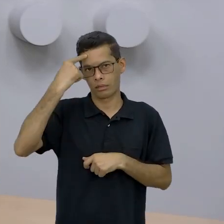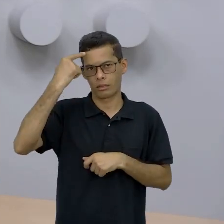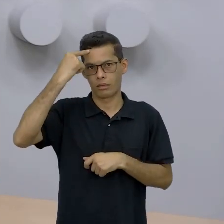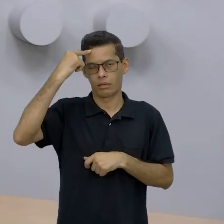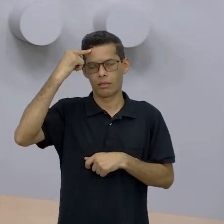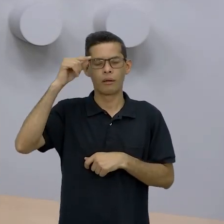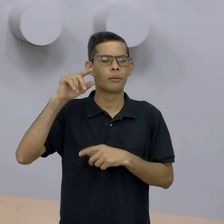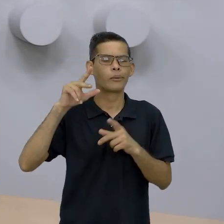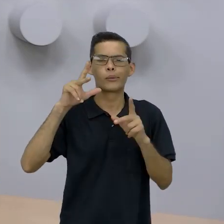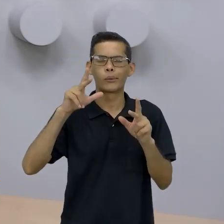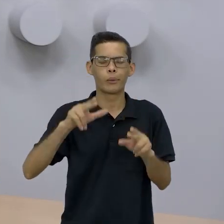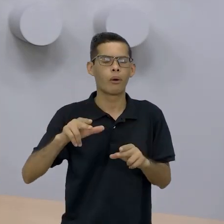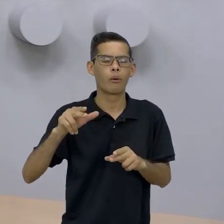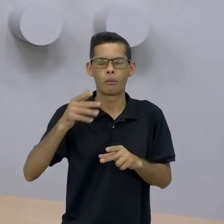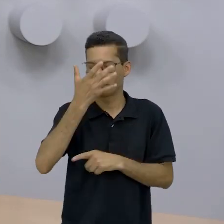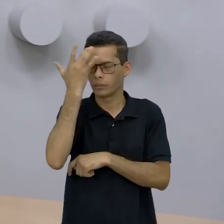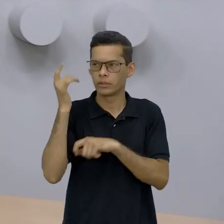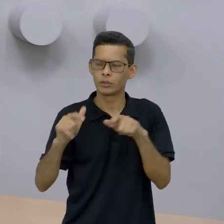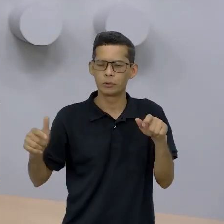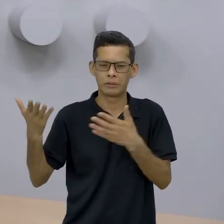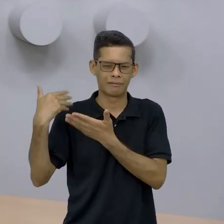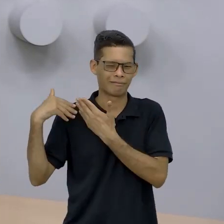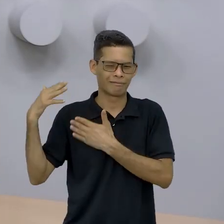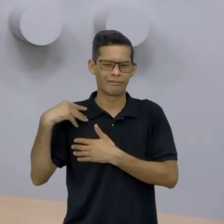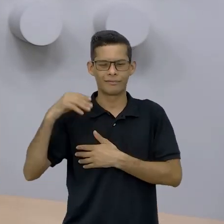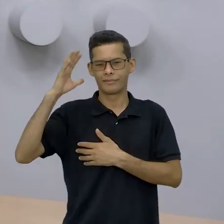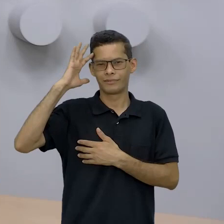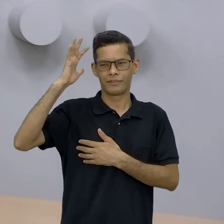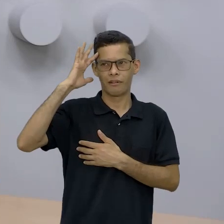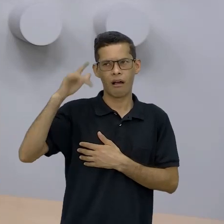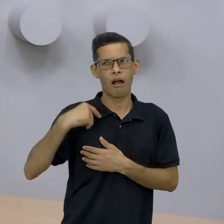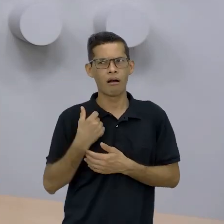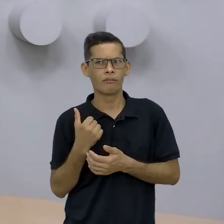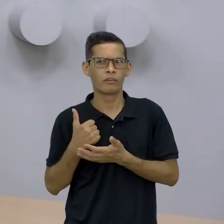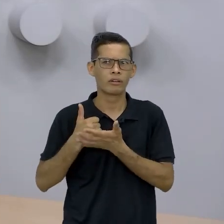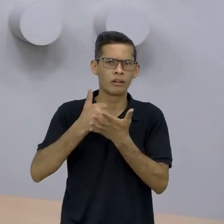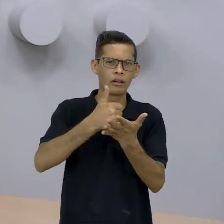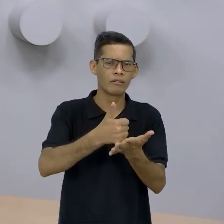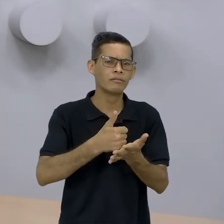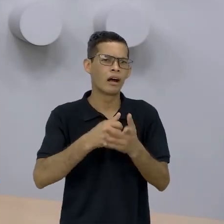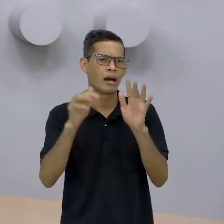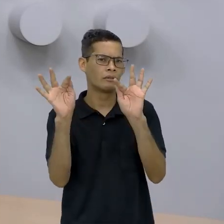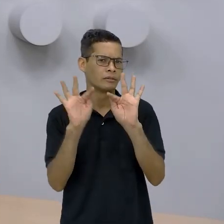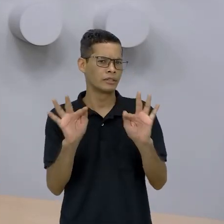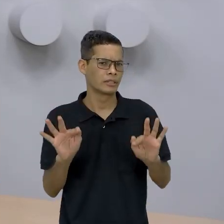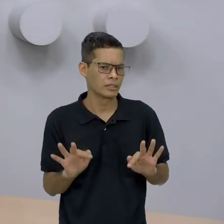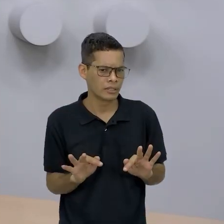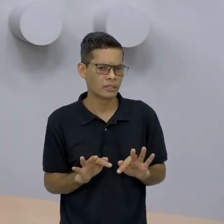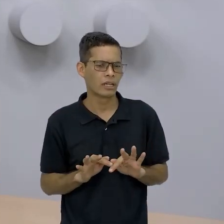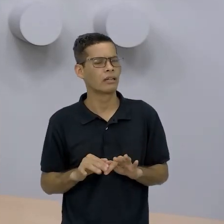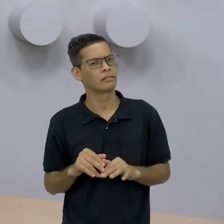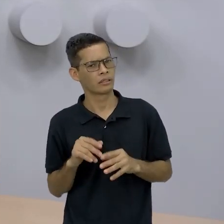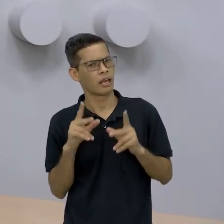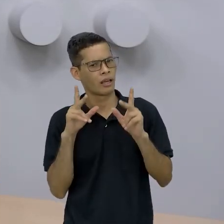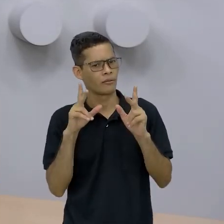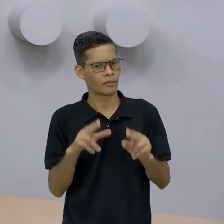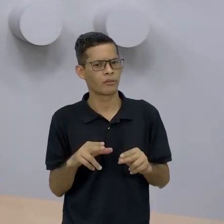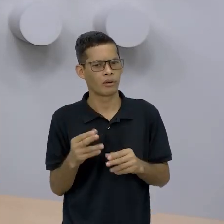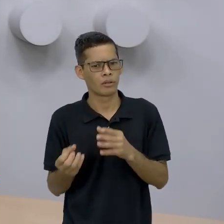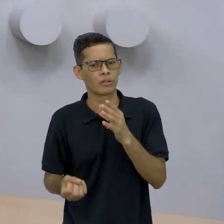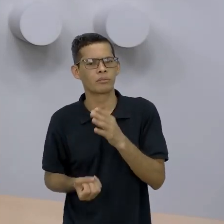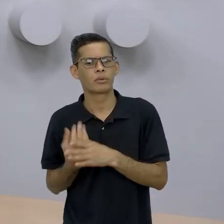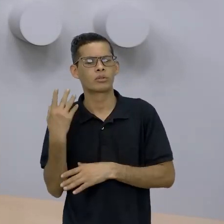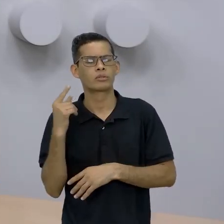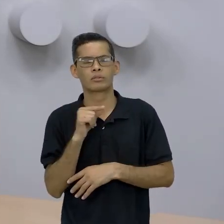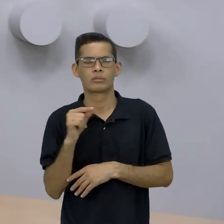celebrativa, fez com que o homem imaginasse que o levaria à felicidade, foi a mesma que produziu As a